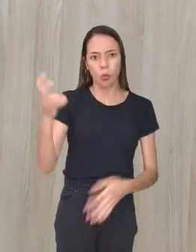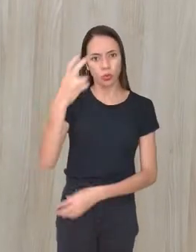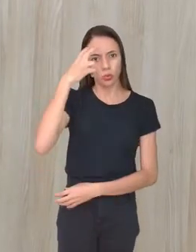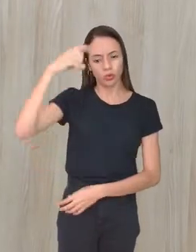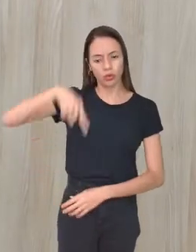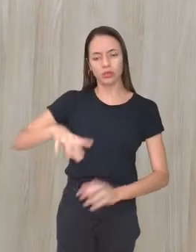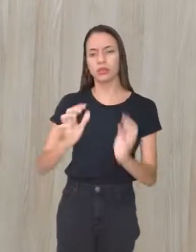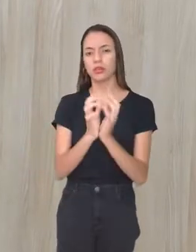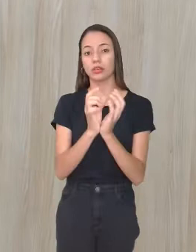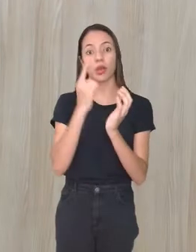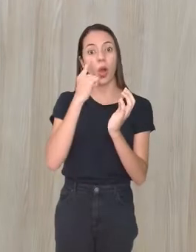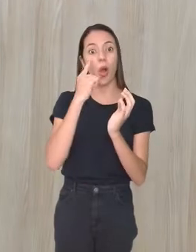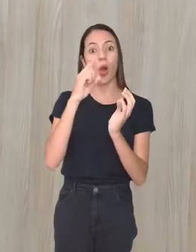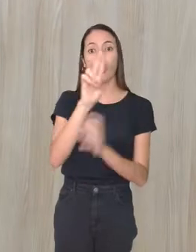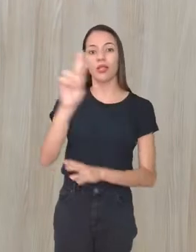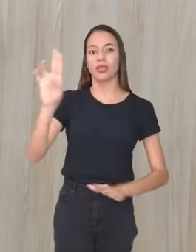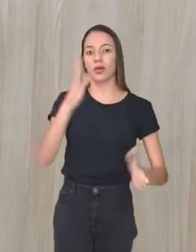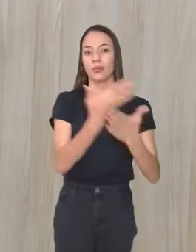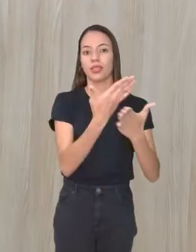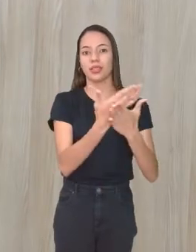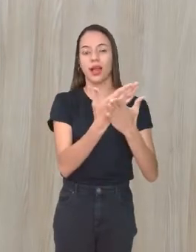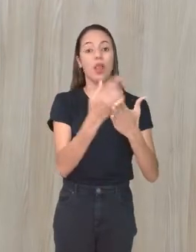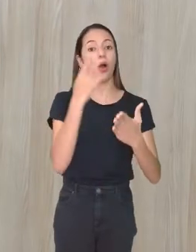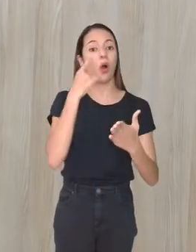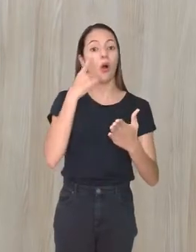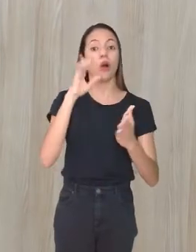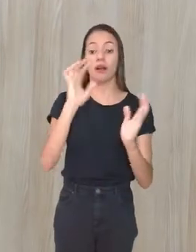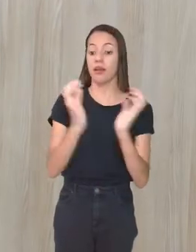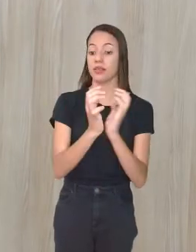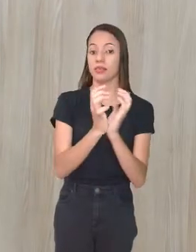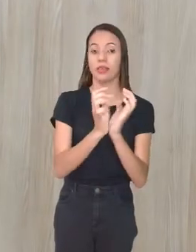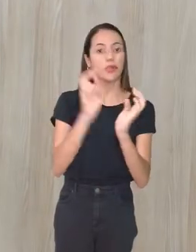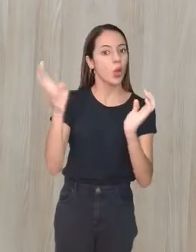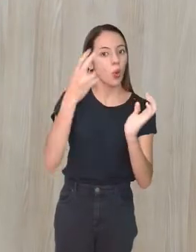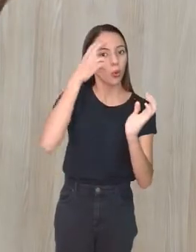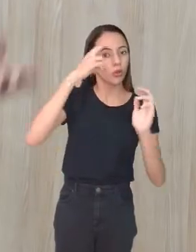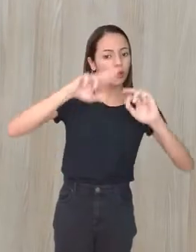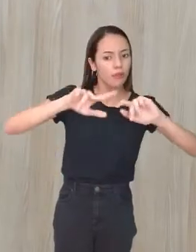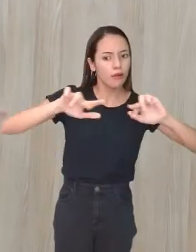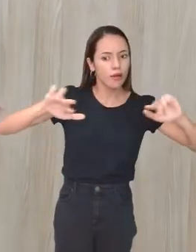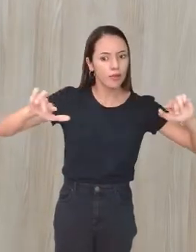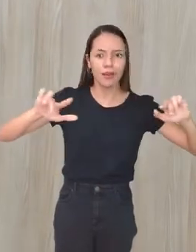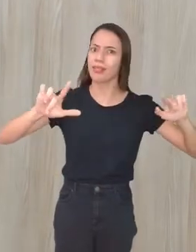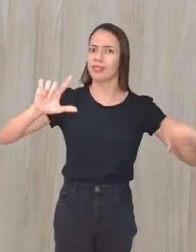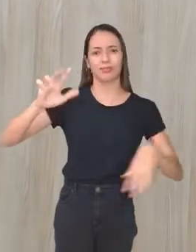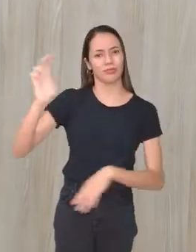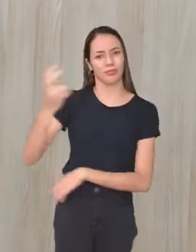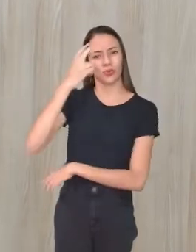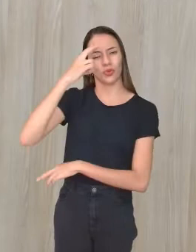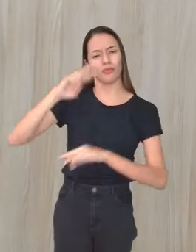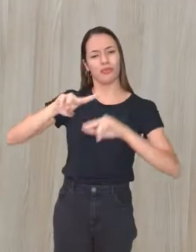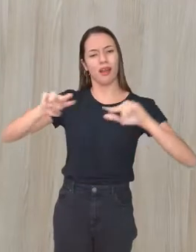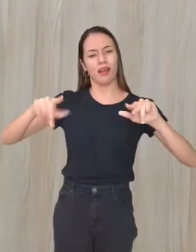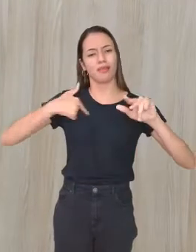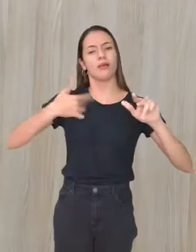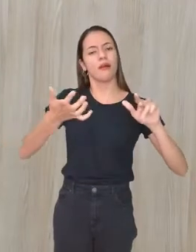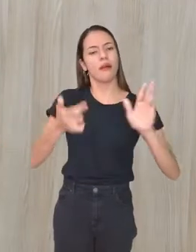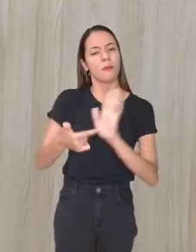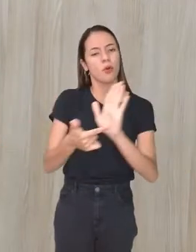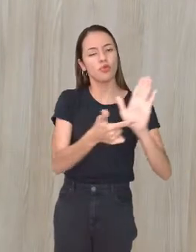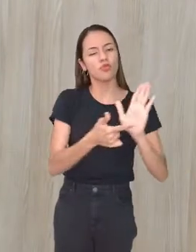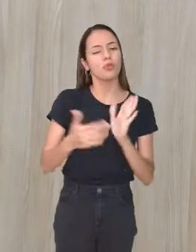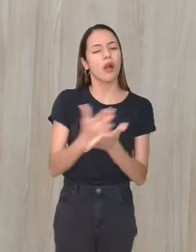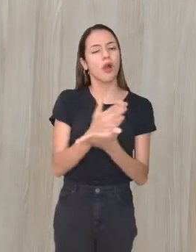Veja, o título da nossa aula já é Recife Multicultural, ou seja, temos muitas e muitas culturas. Eu já trouxe algumas. Você